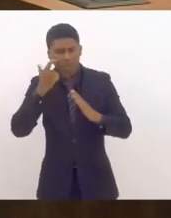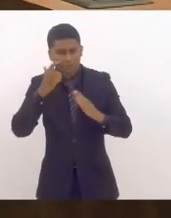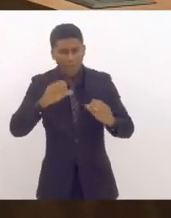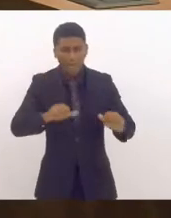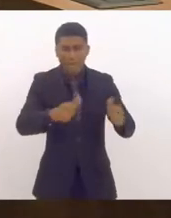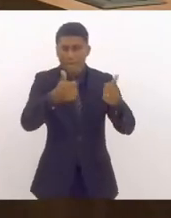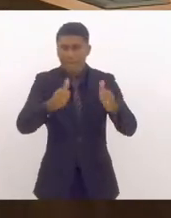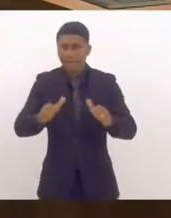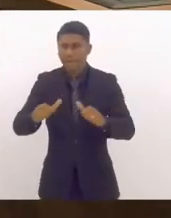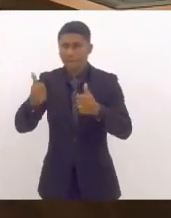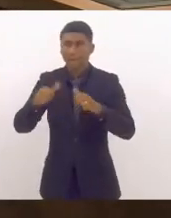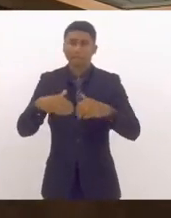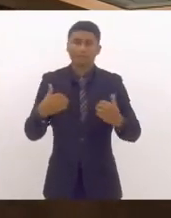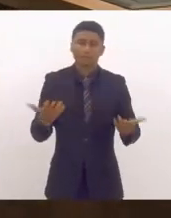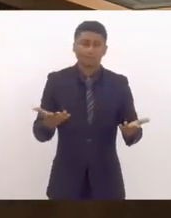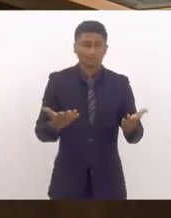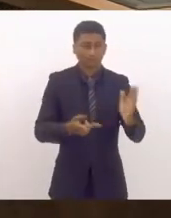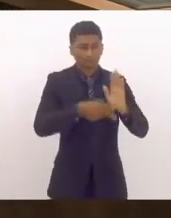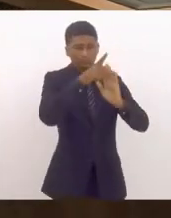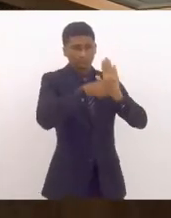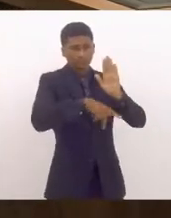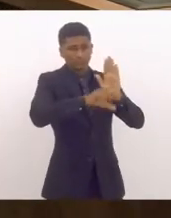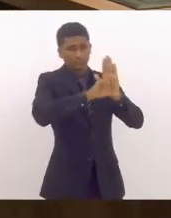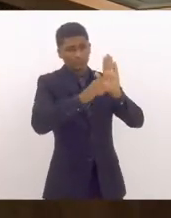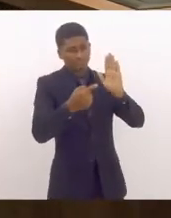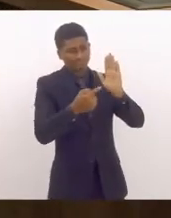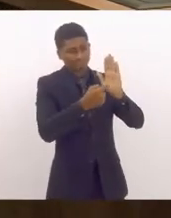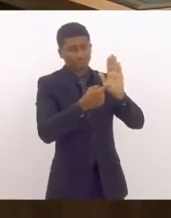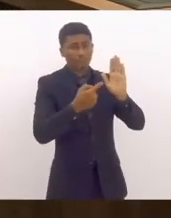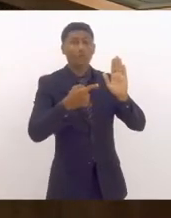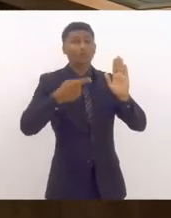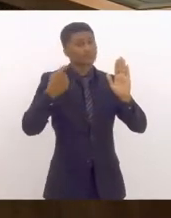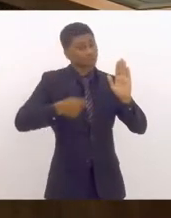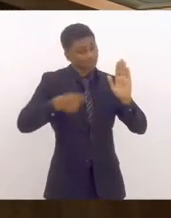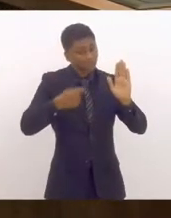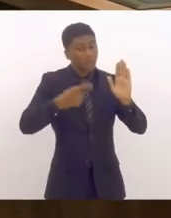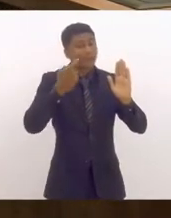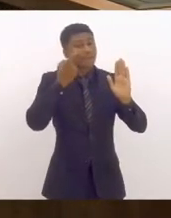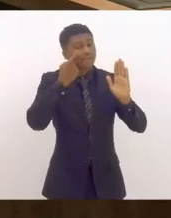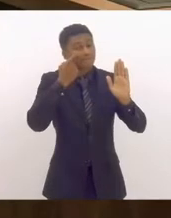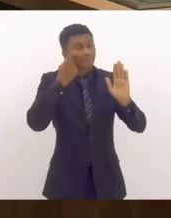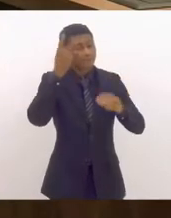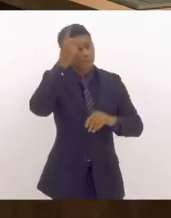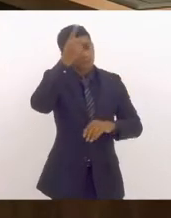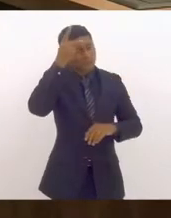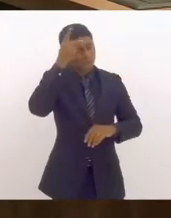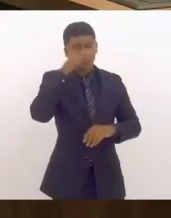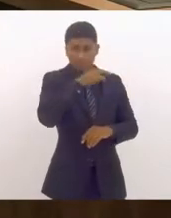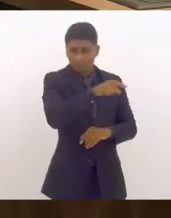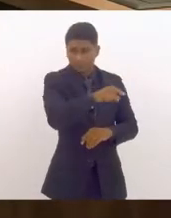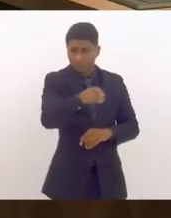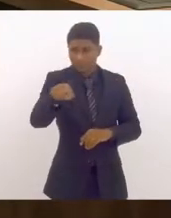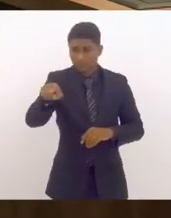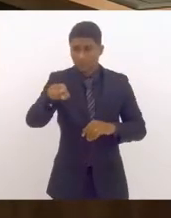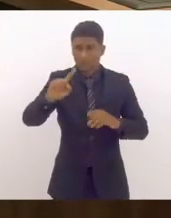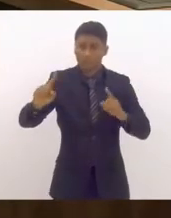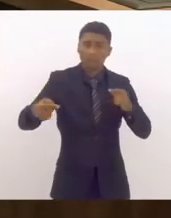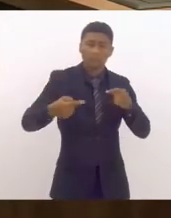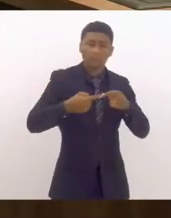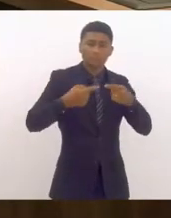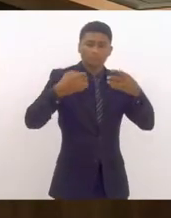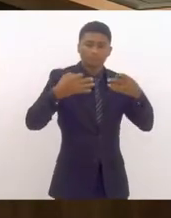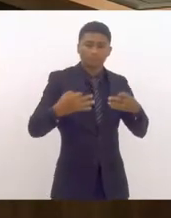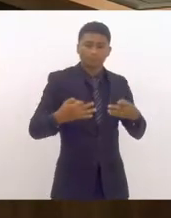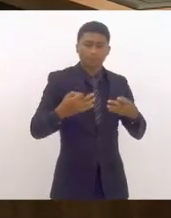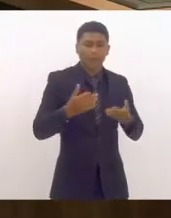marcações do projeto, para que consiga realmente aferir quem são esses cidadãos que merecem